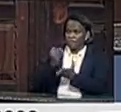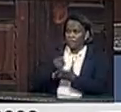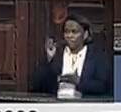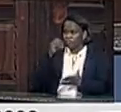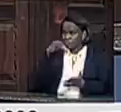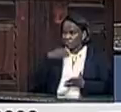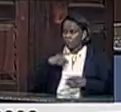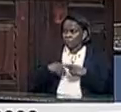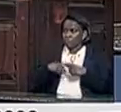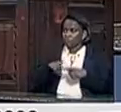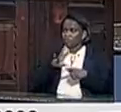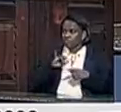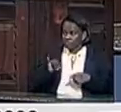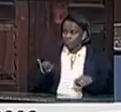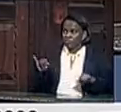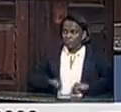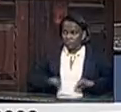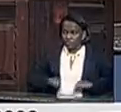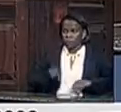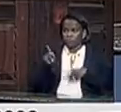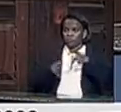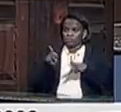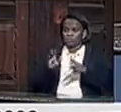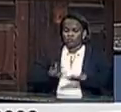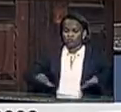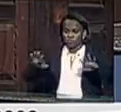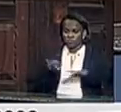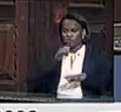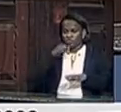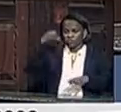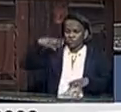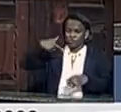na contramão de um debate nacional,